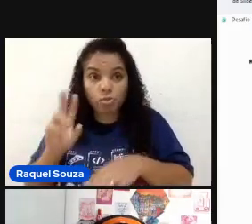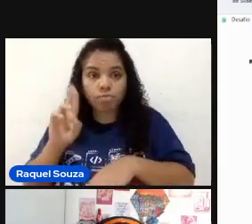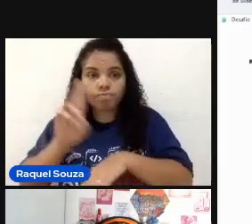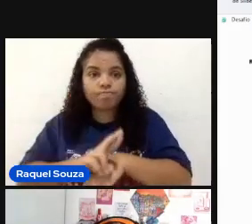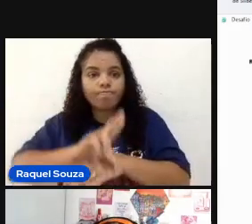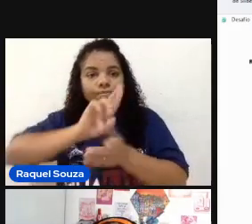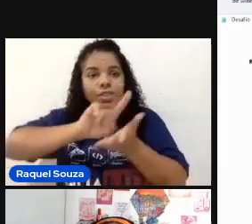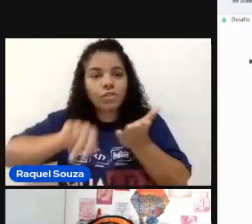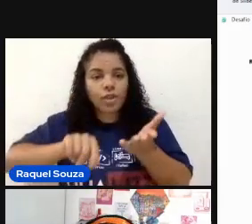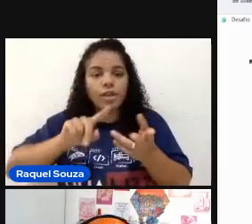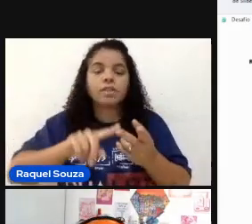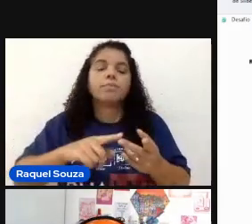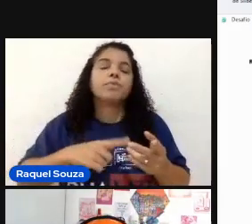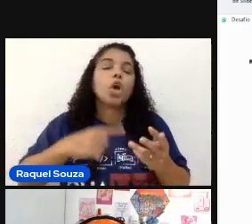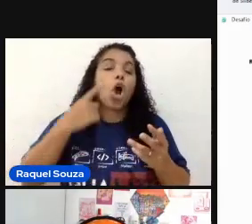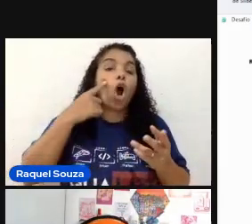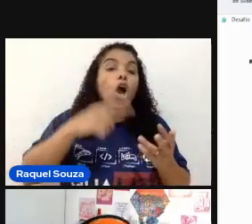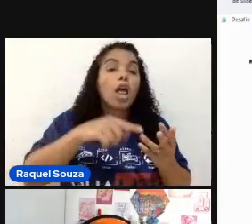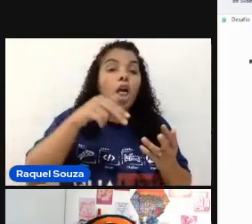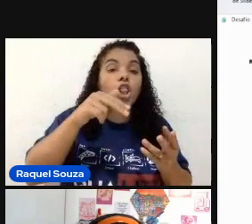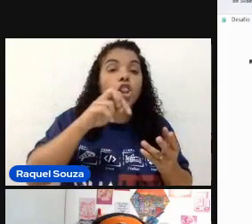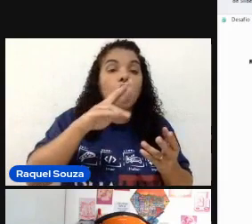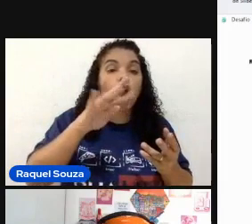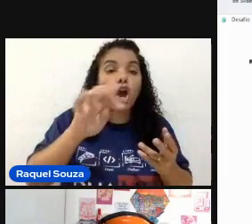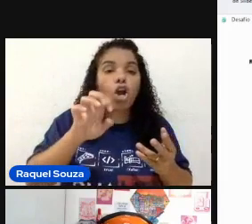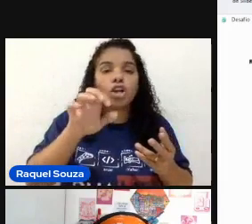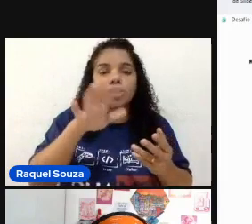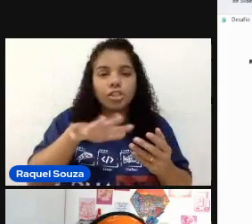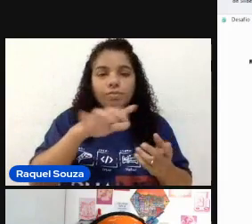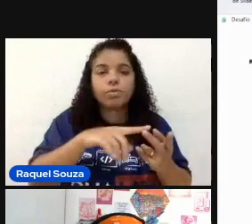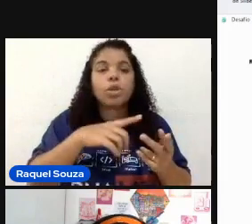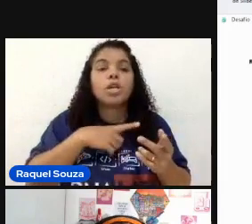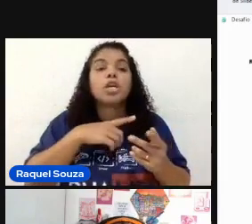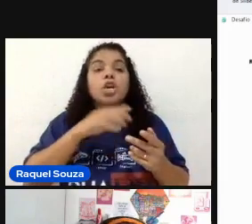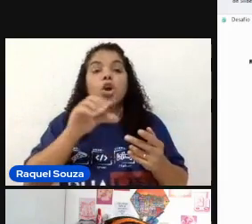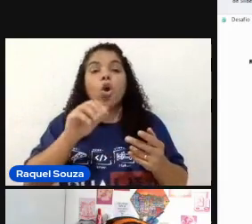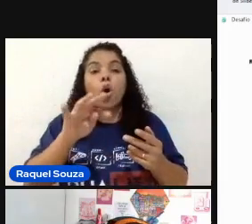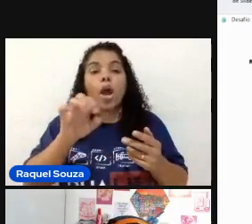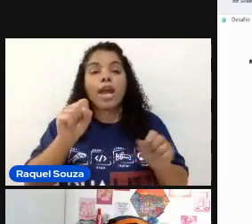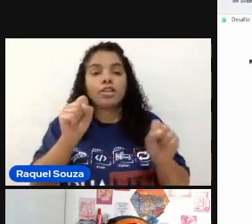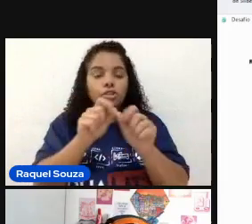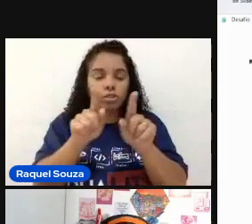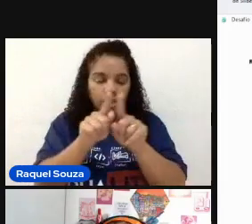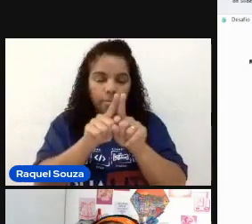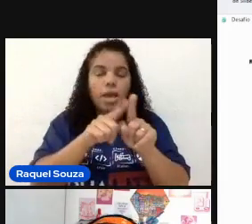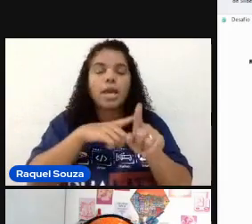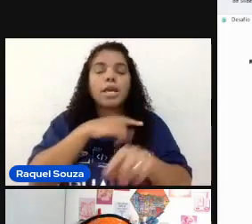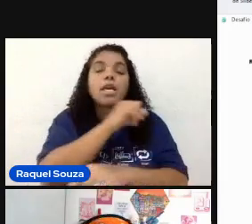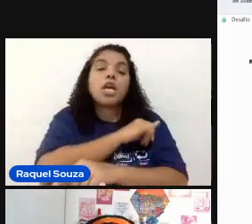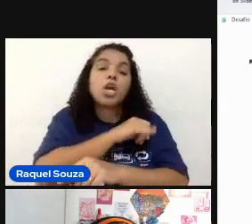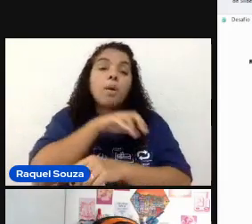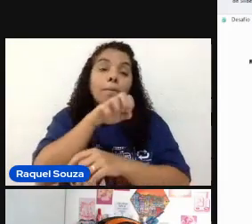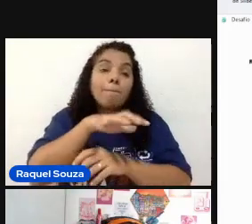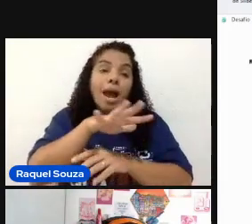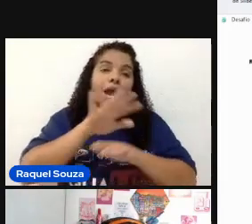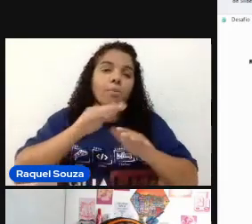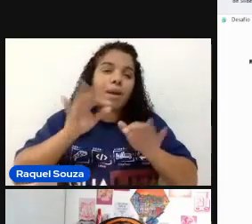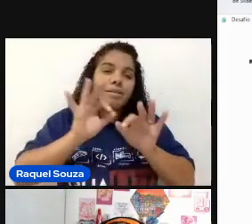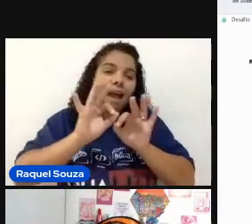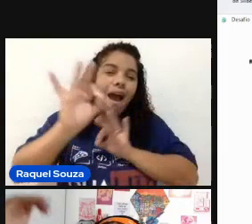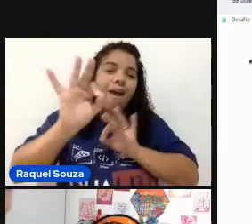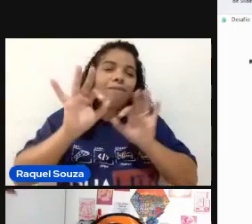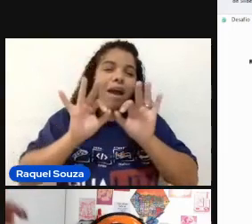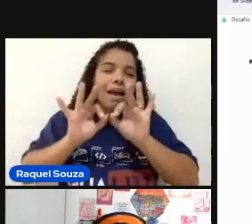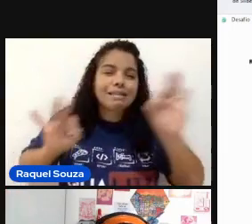diversas. Olhando para a zona norte do Rio de Janeiro e para a zona oeste, paralelamente, que são os bairros que são mais afastados, que são bairros